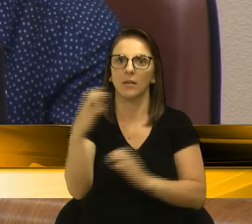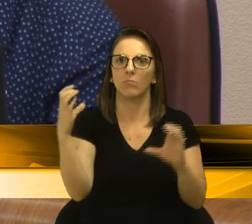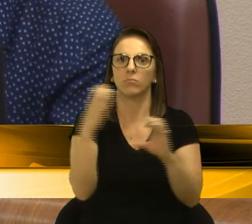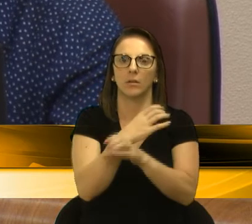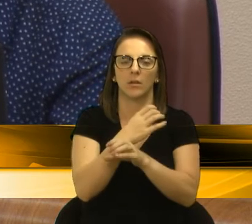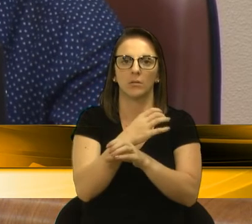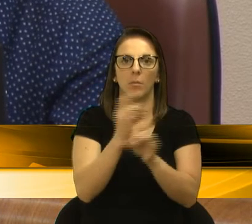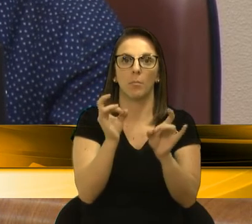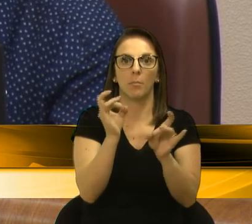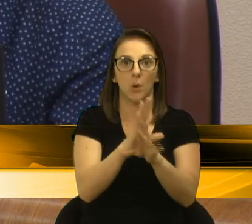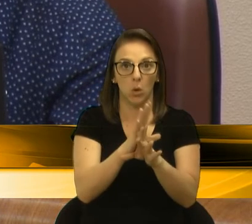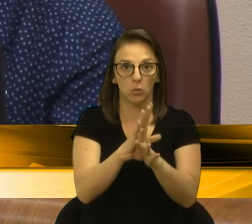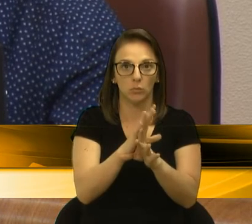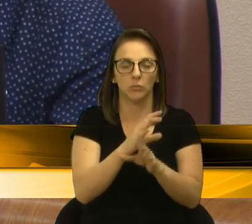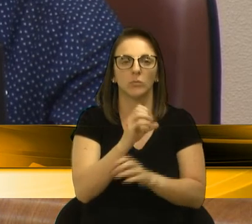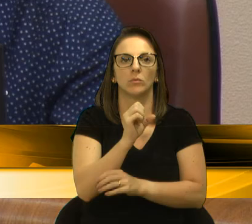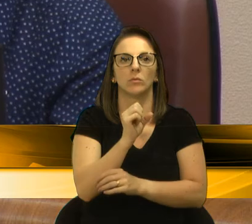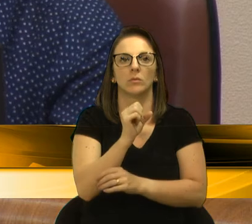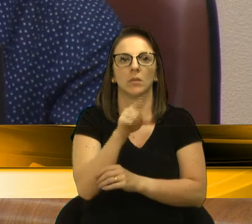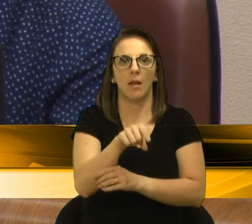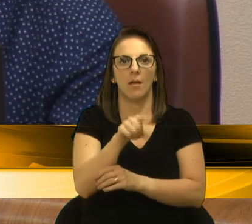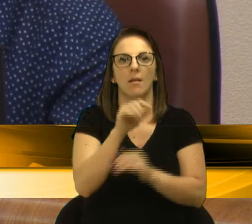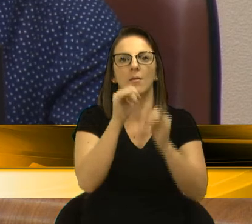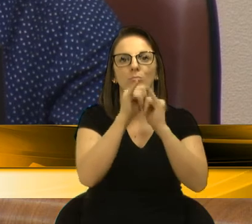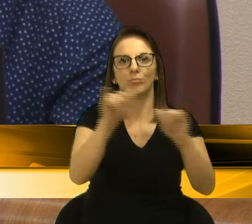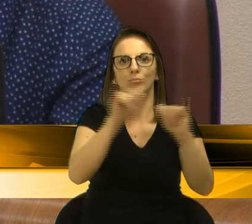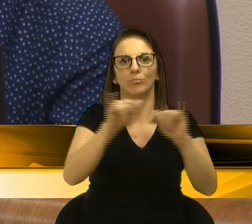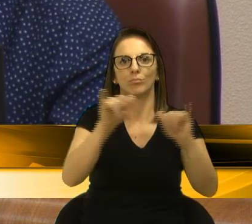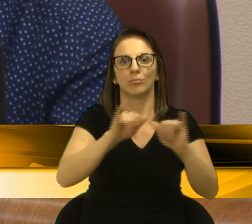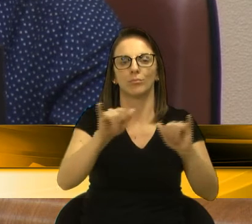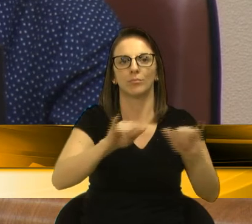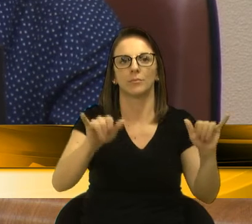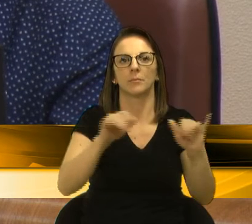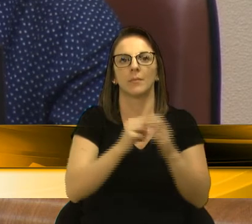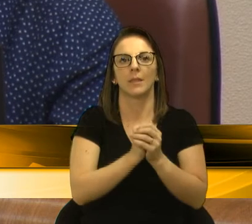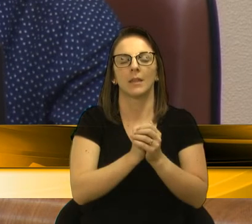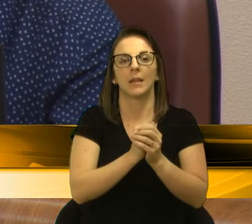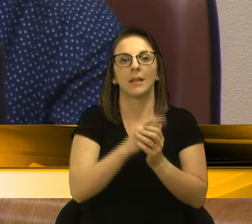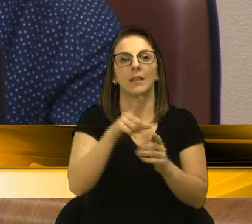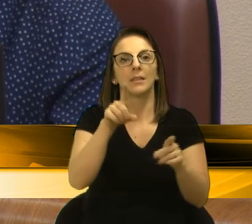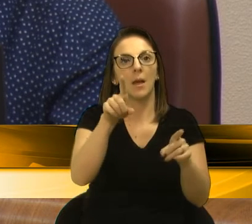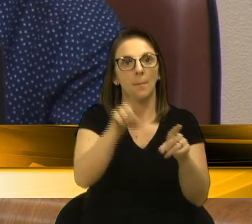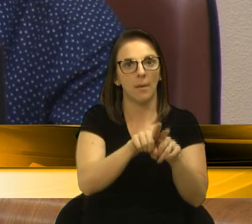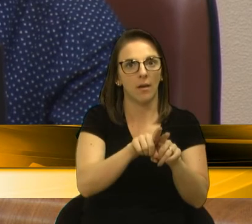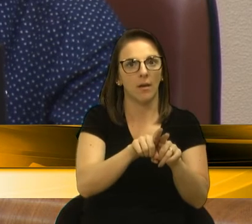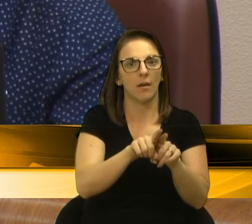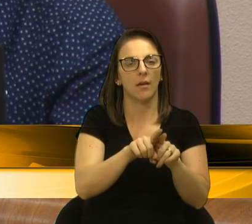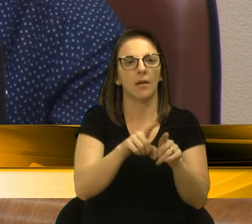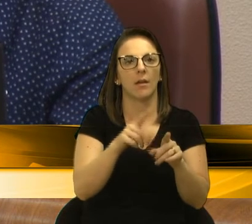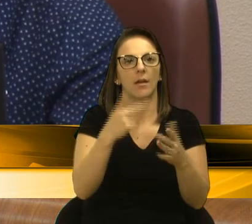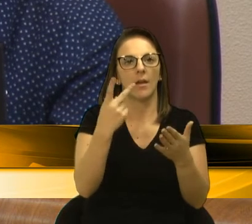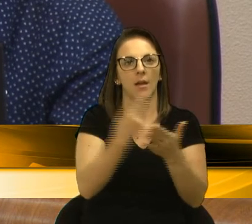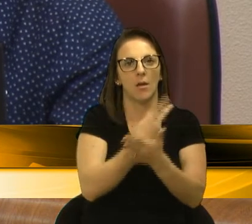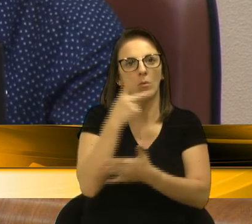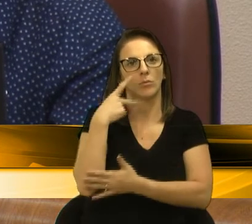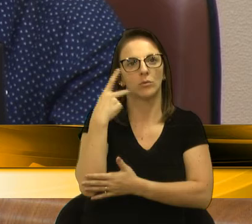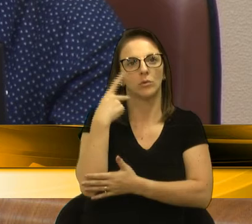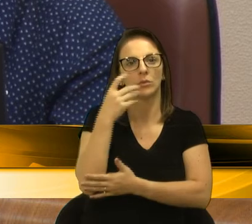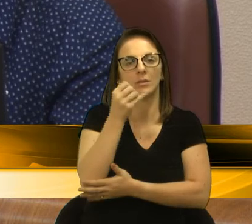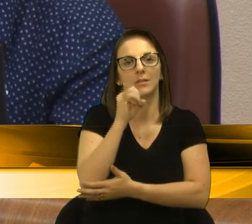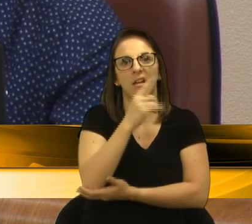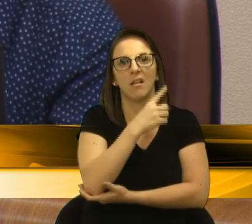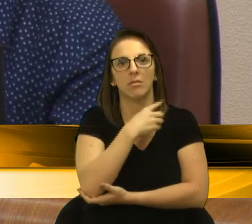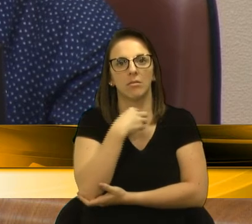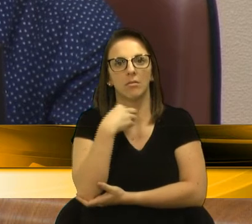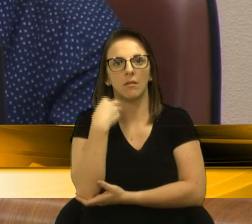é, a princípio da publicidade. Ocorrerá infração também se houver o retardamento sem justo motivo da publicação desses